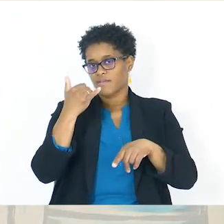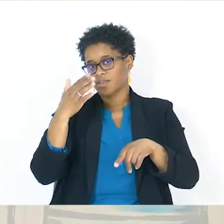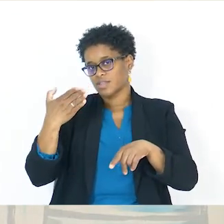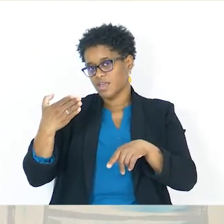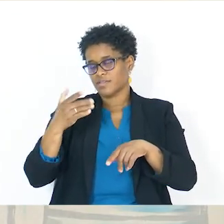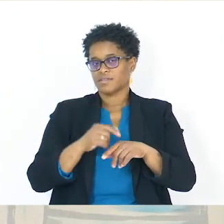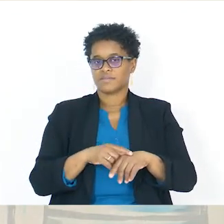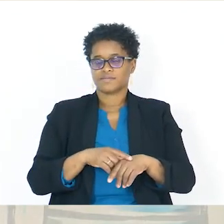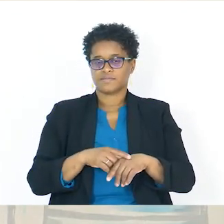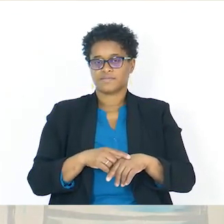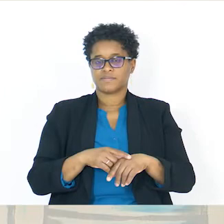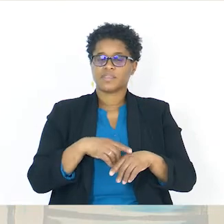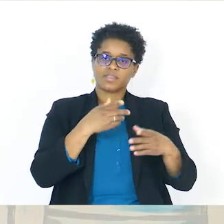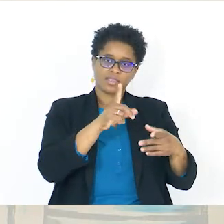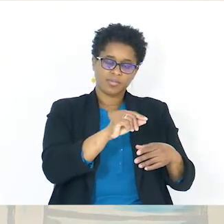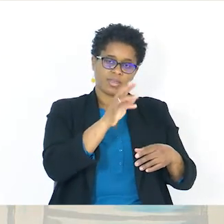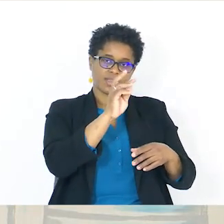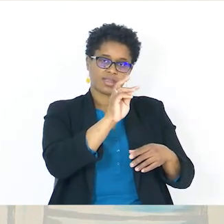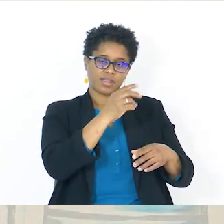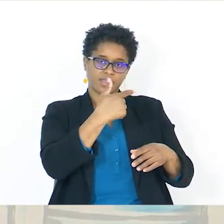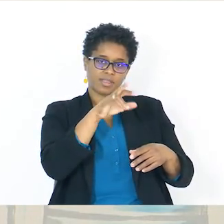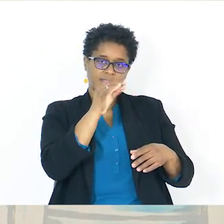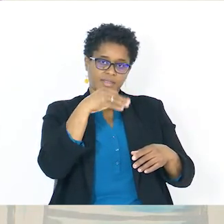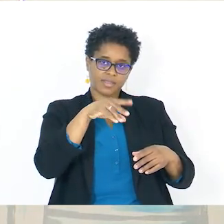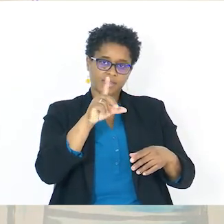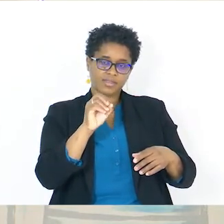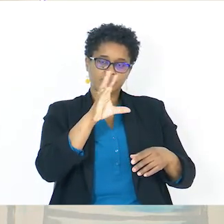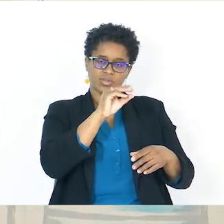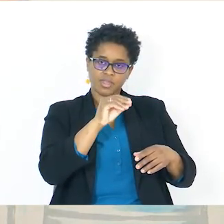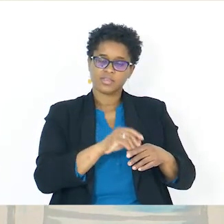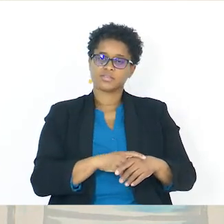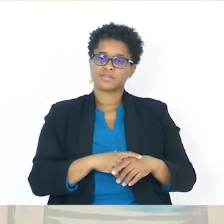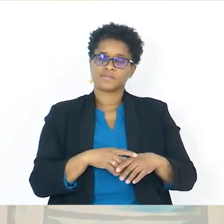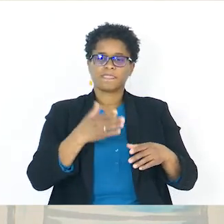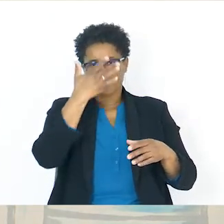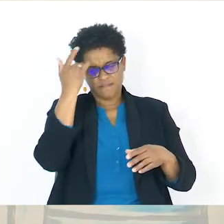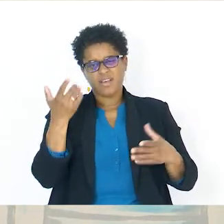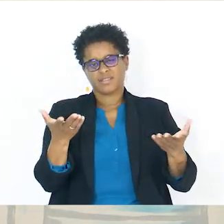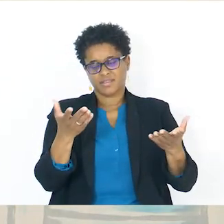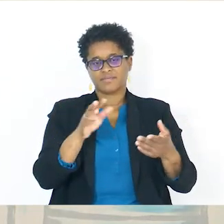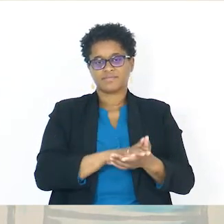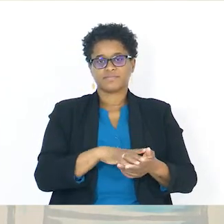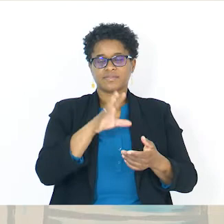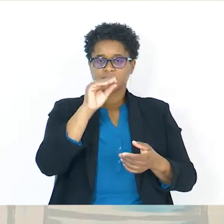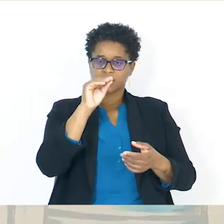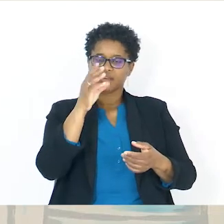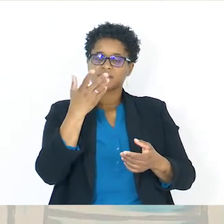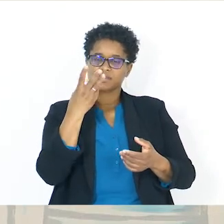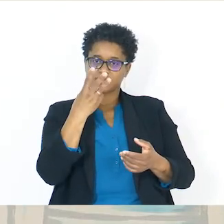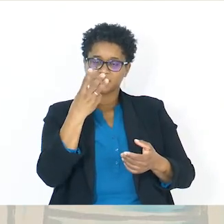a 27. E triplo de 10. Triplo de 10 é fácil. 3,